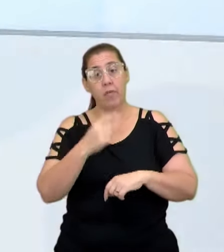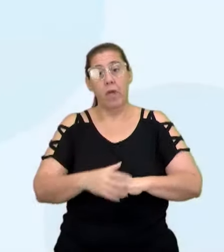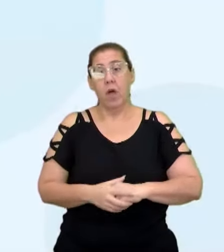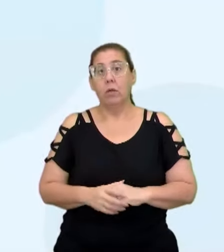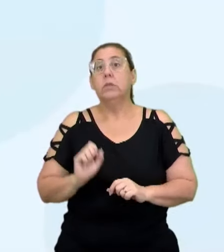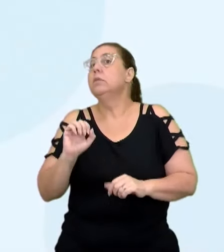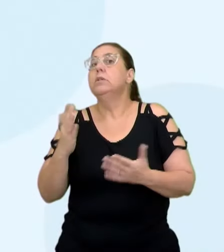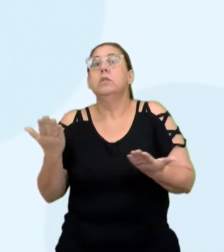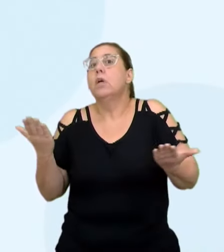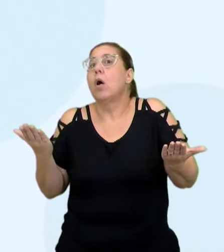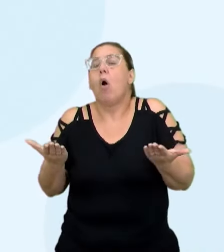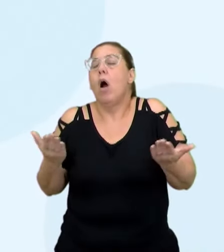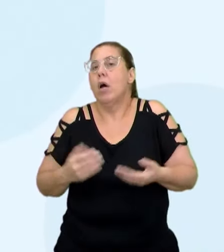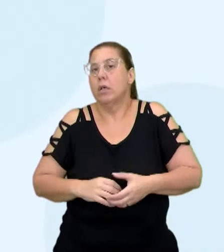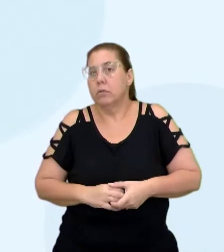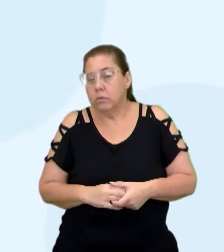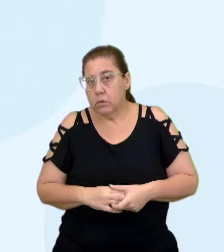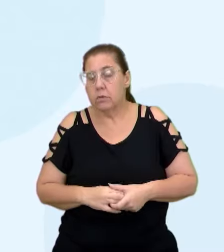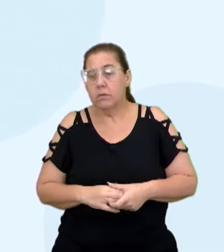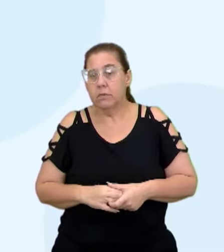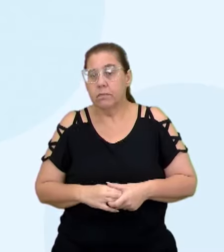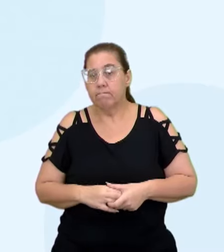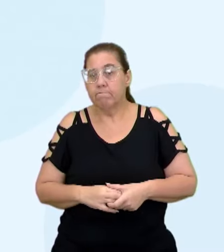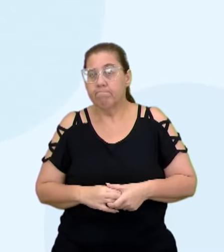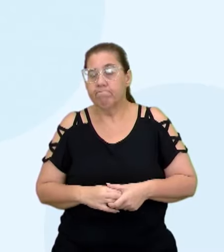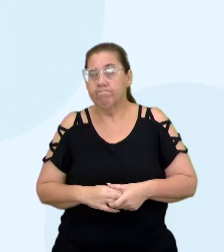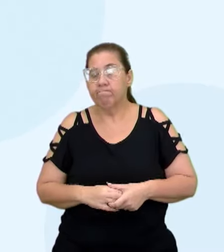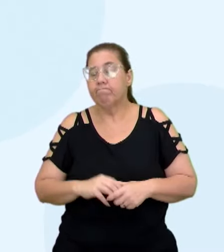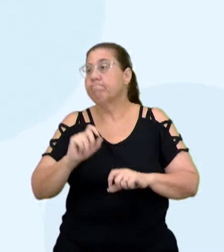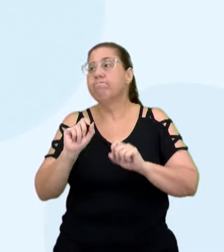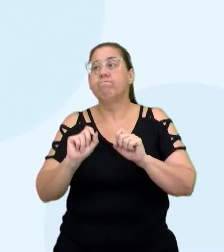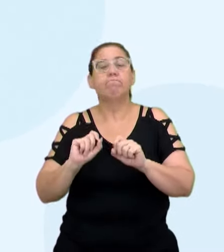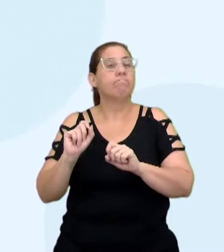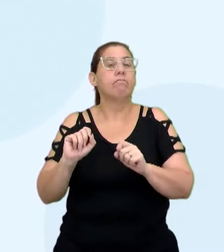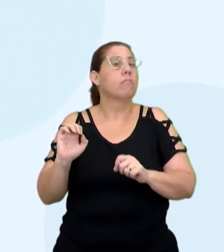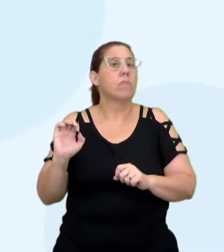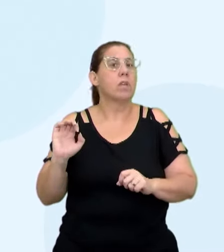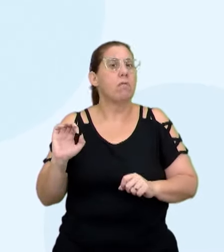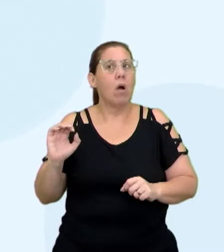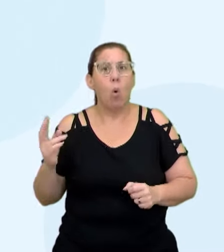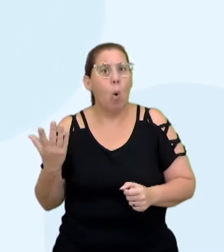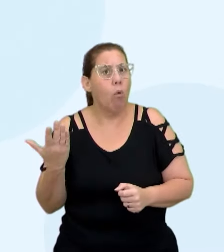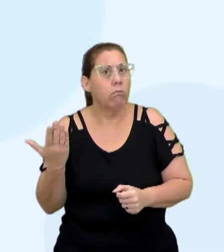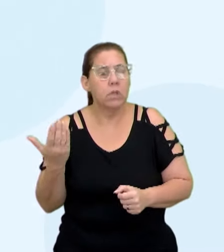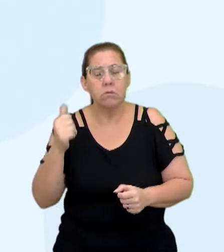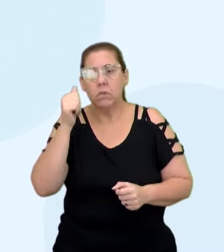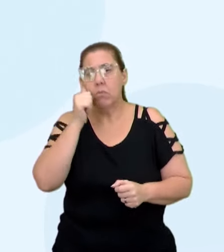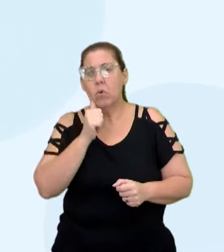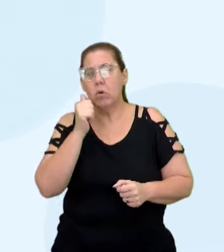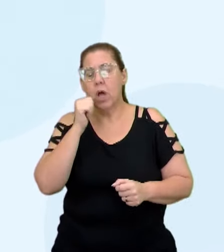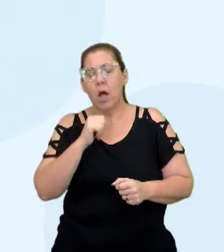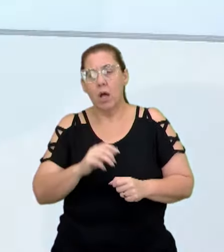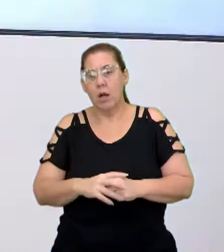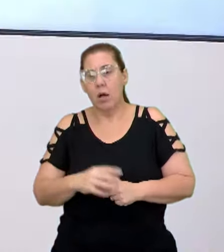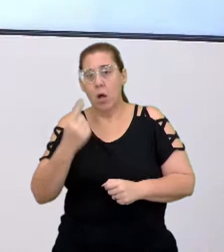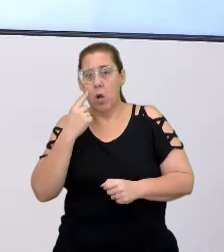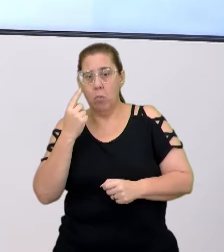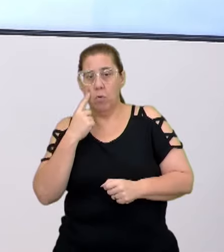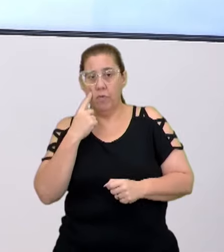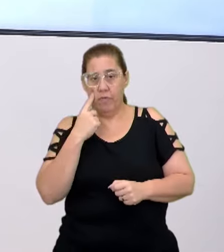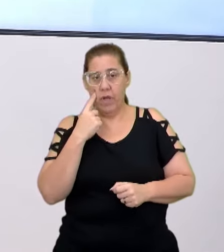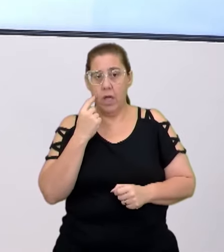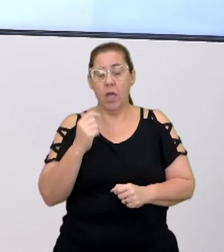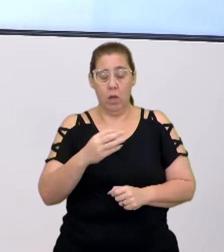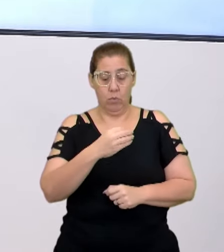e agora, né, que o médico solicitou exames, né? O que será que vai acontecer com essa mulher? Então vamos ver os